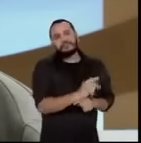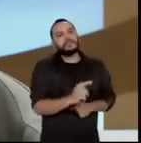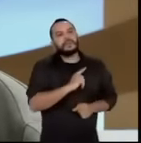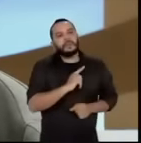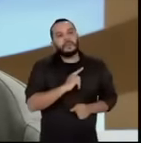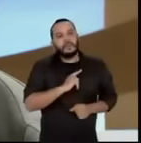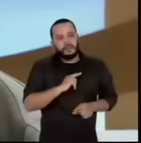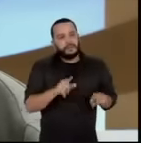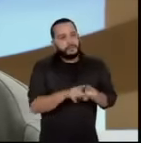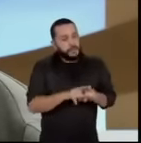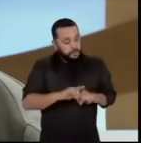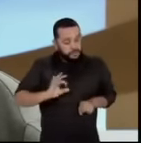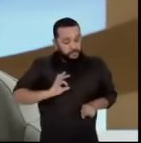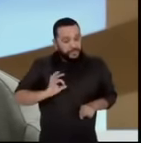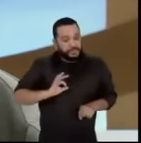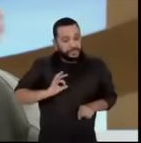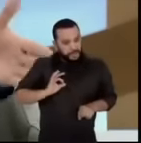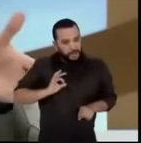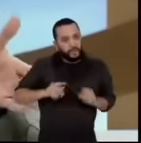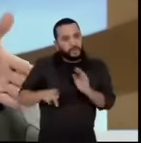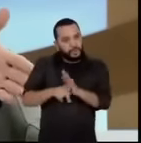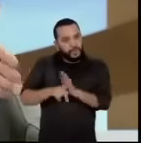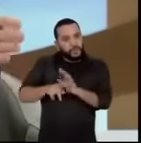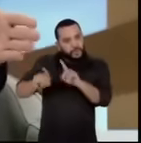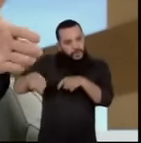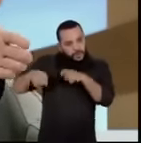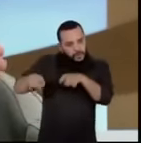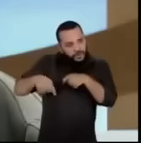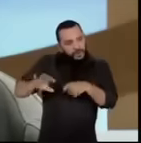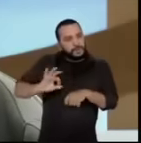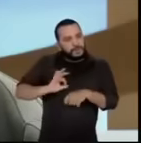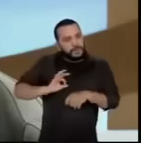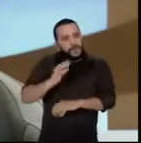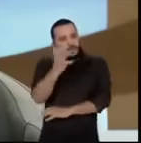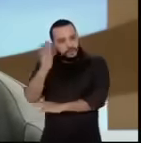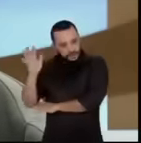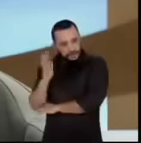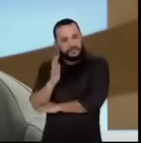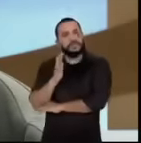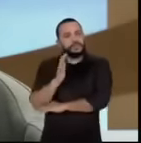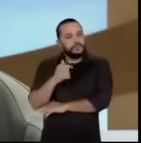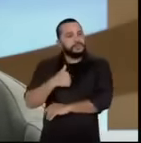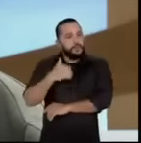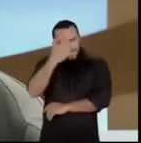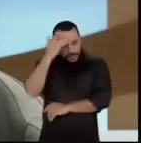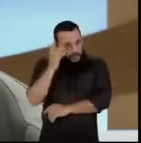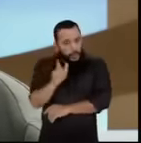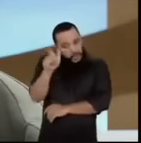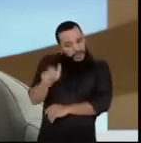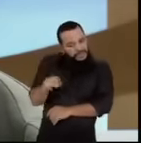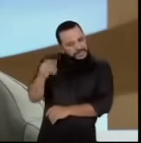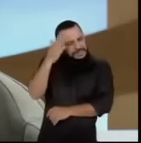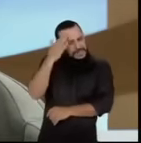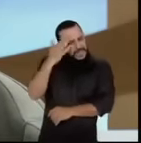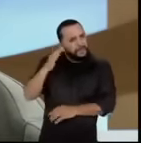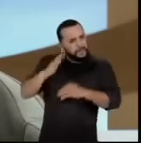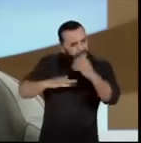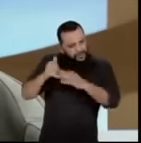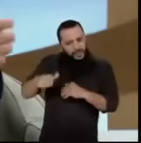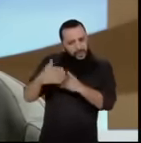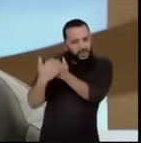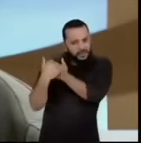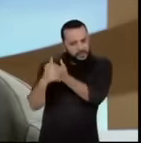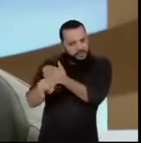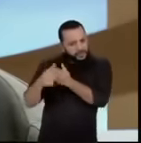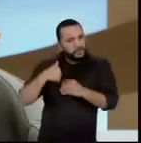excelente policial militar ambiental que veio de São Paulo para Brasília, para o IBAMA, atua, uma pessoa que sabe fazer policiamento, enfim, toda